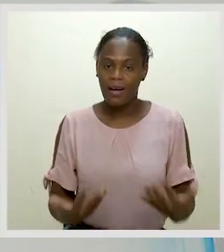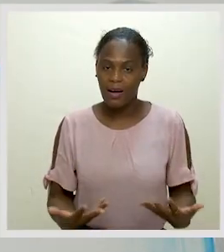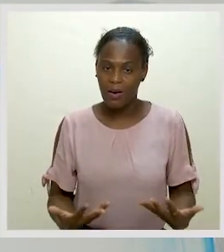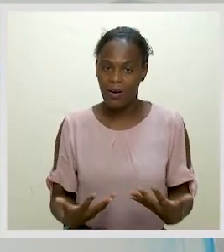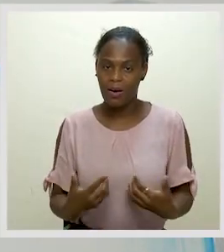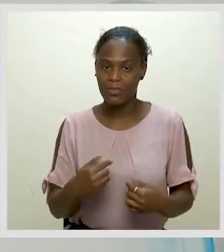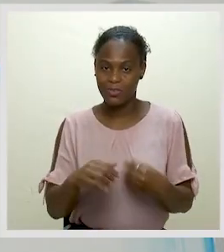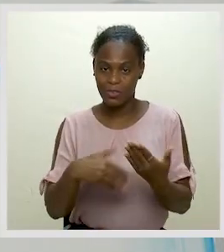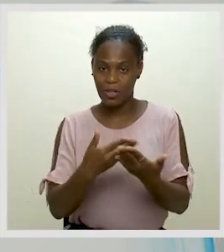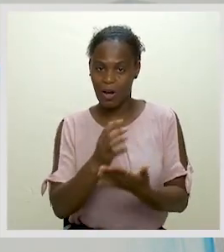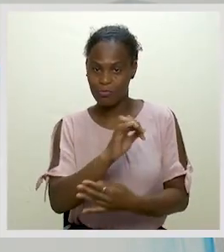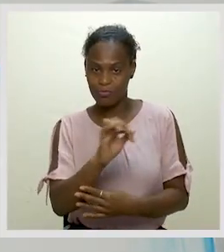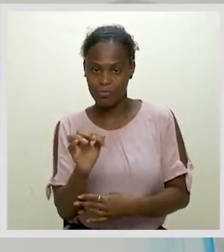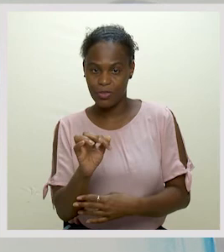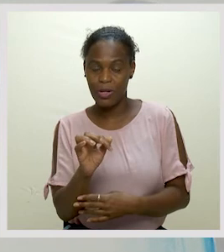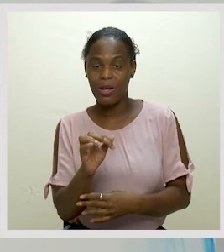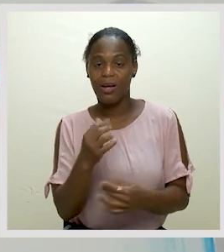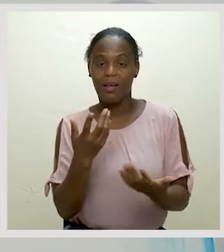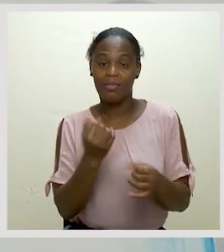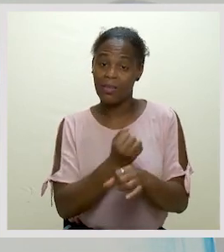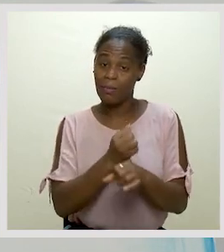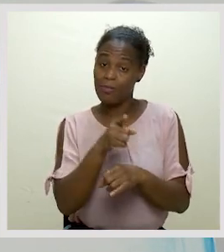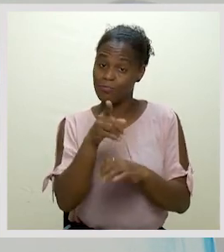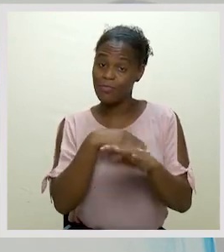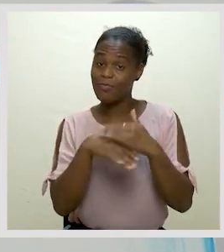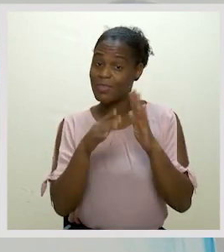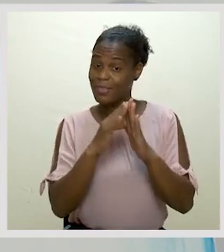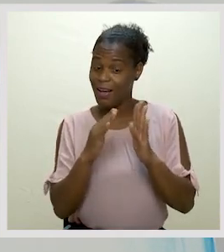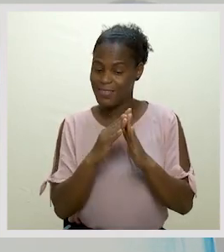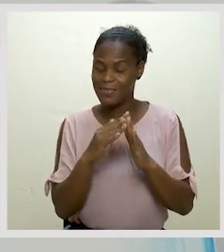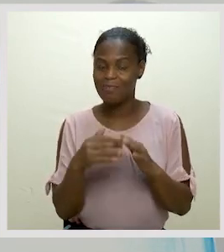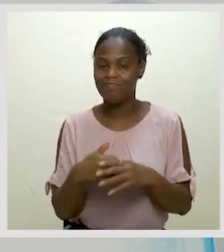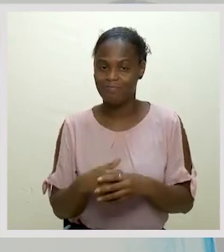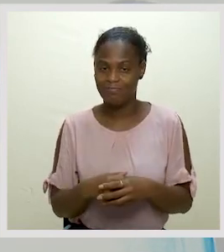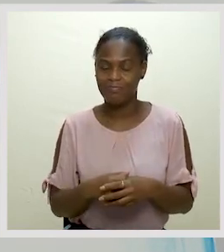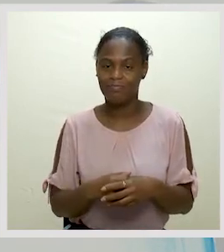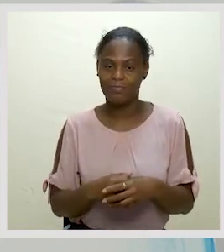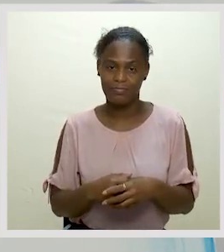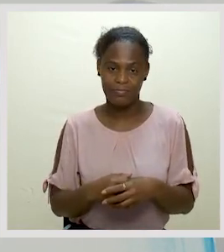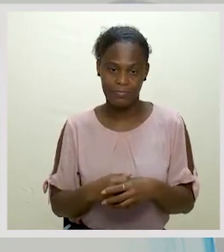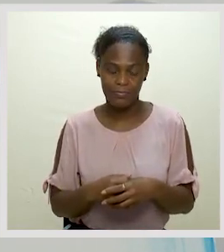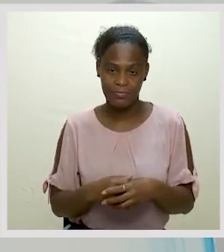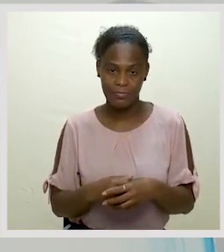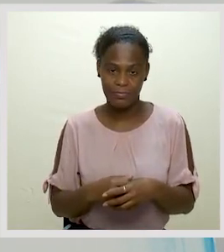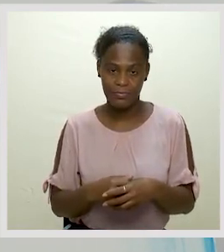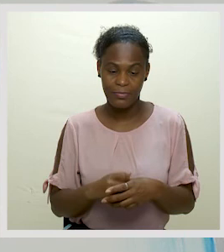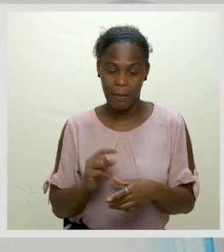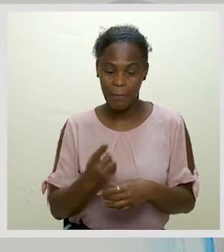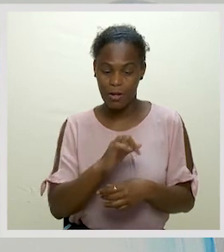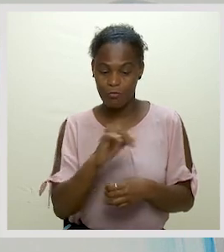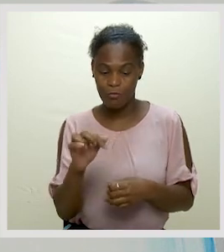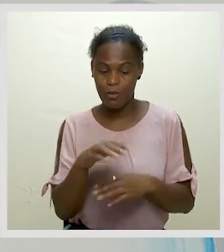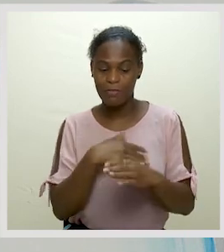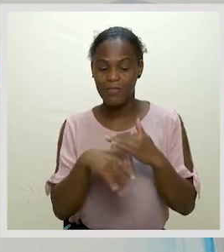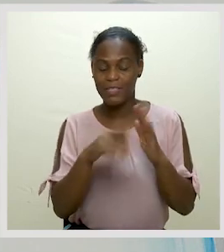Agora, vou-vos deixar com um trabalho para casa, TPC, obviamente,